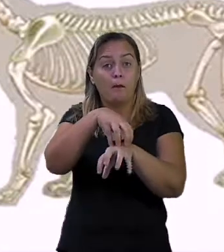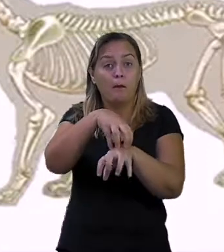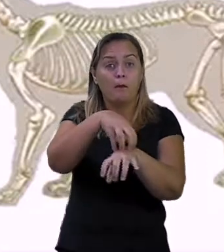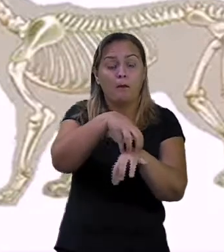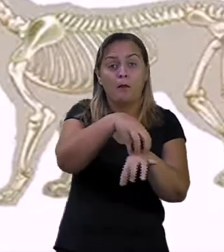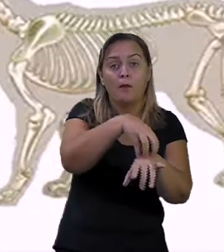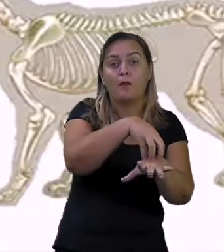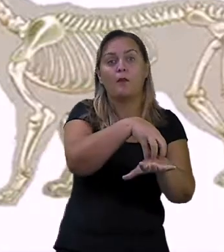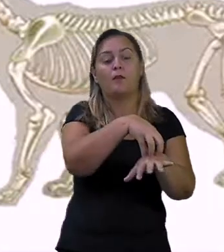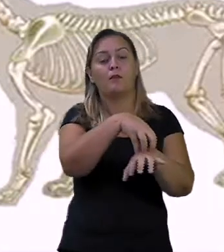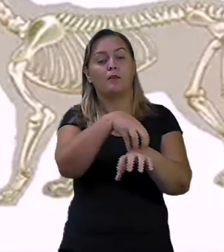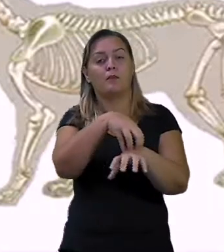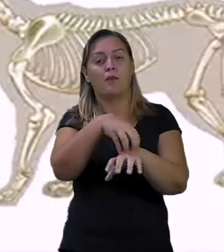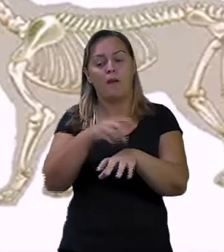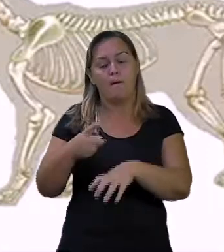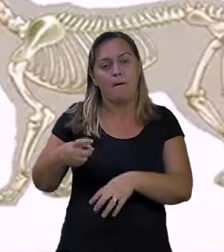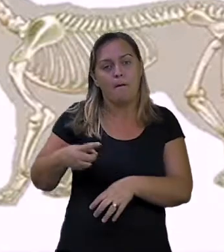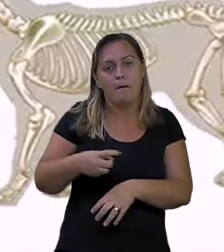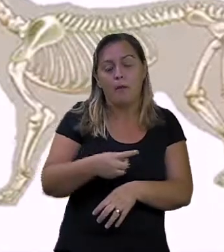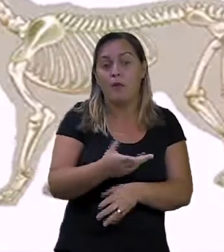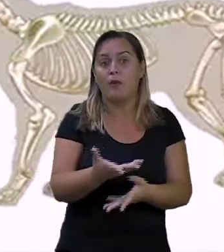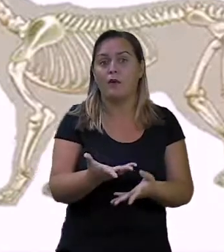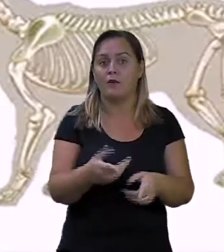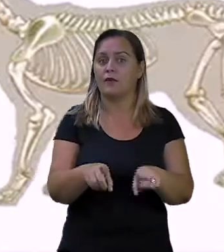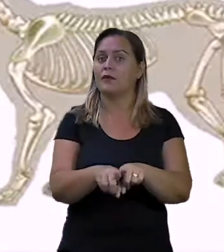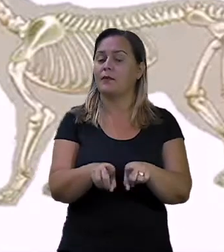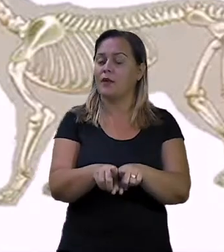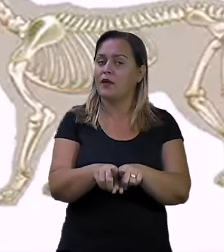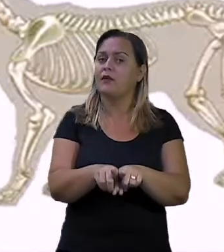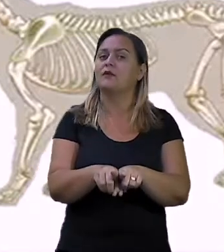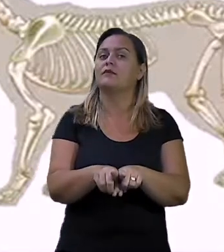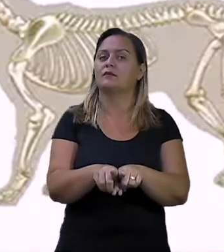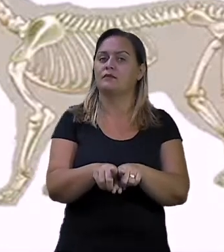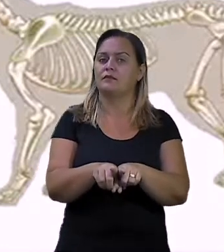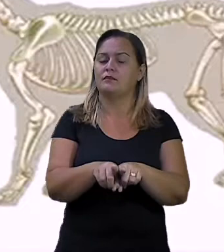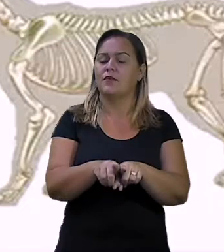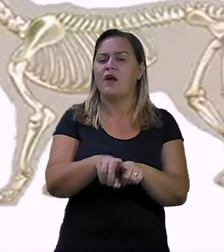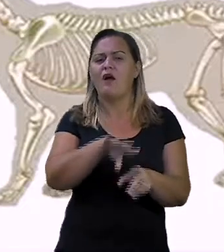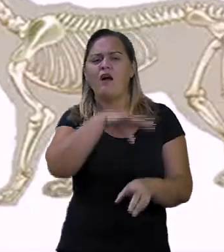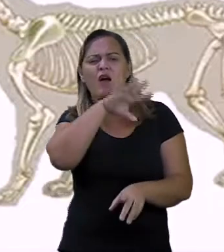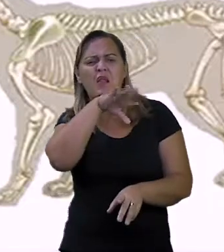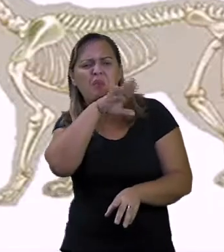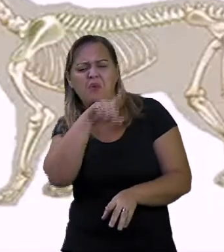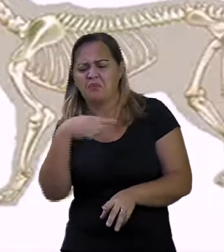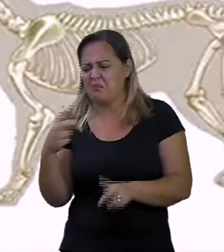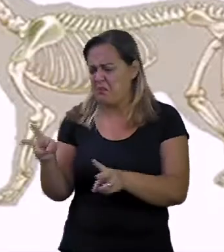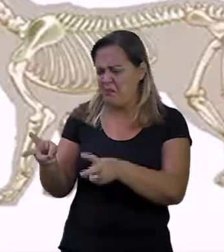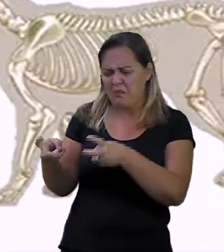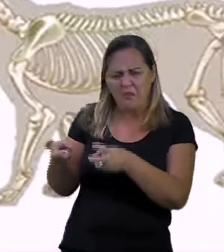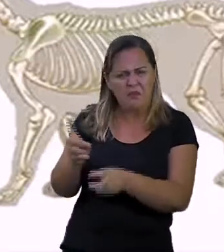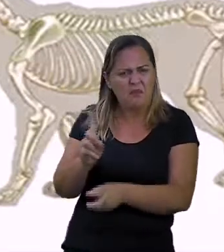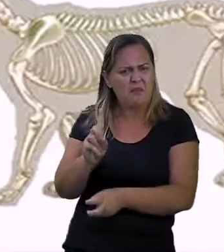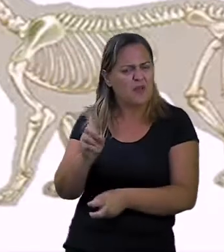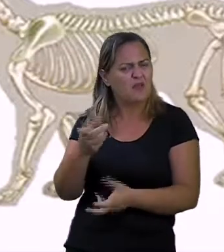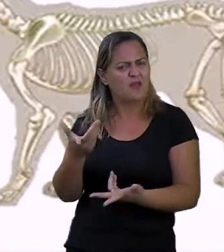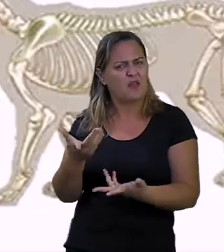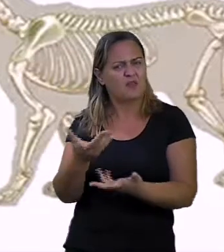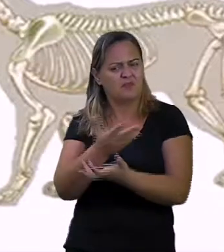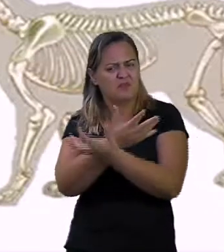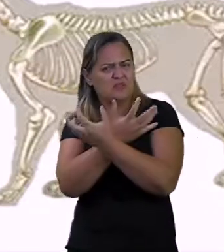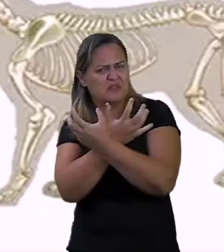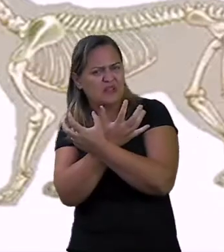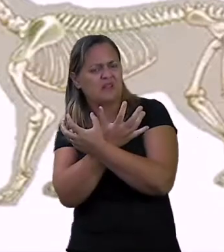todos estes são animais onde a gente não percebe o esqueleto. Mas existem alguns que têm